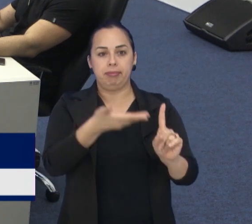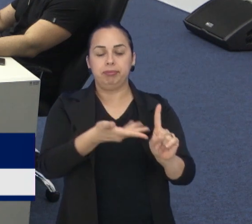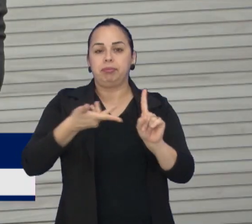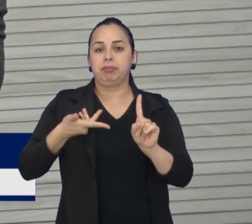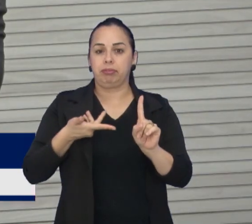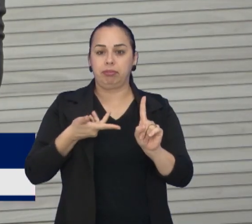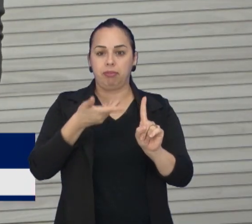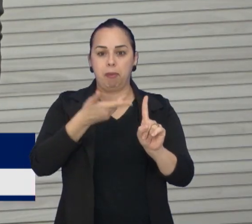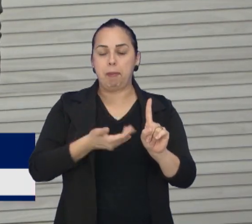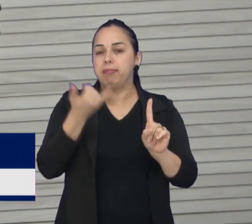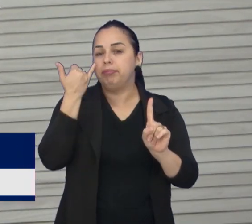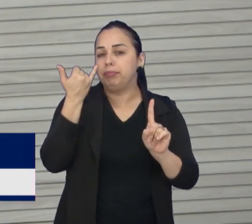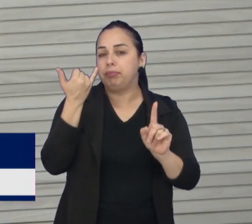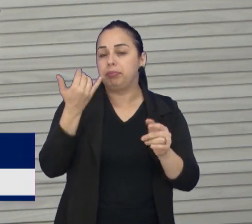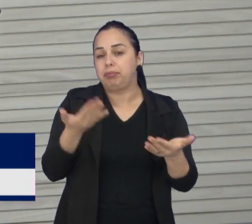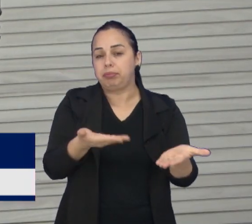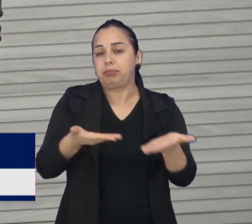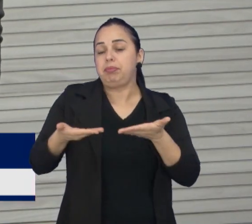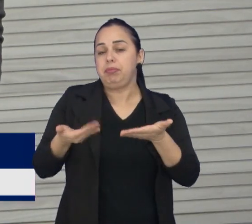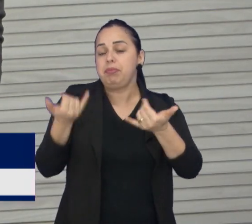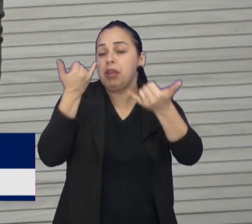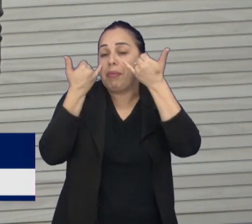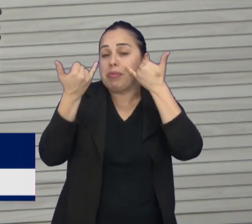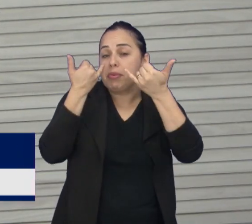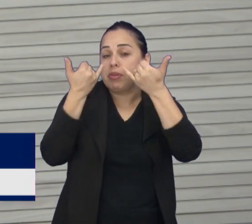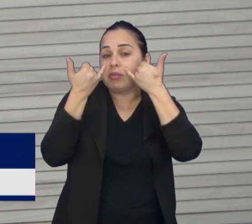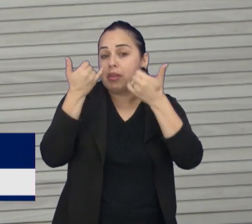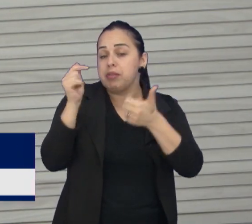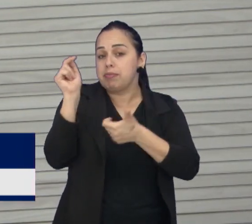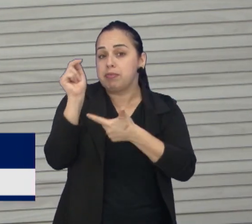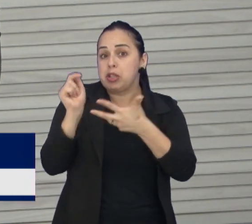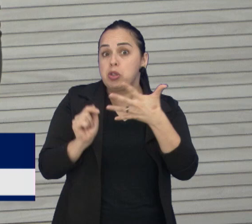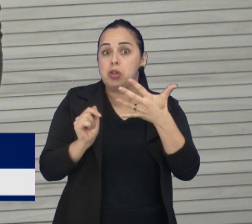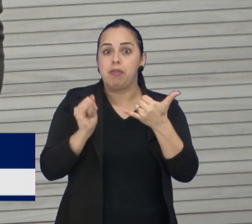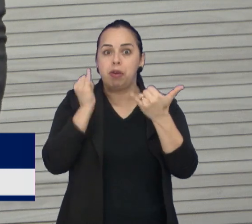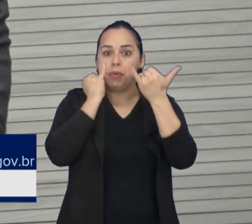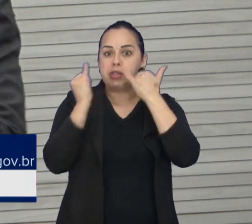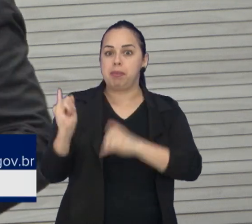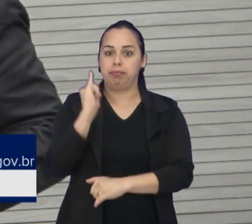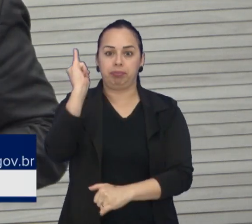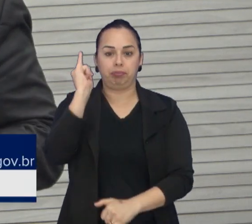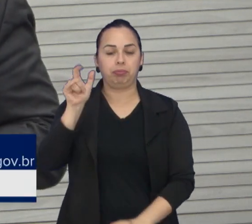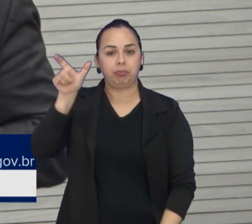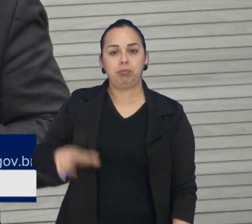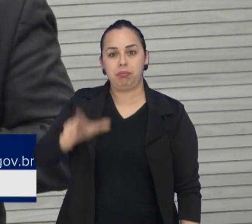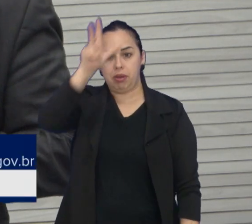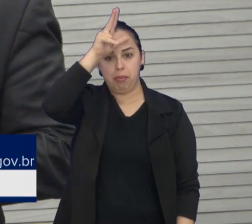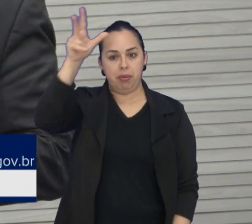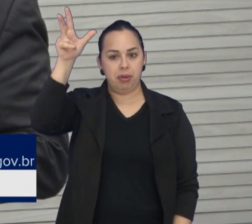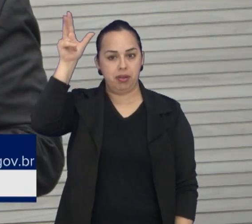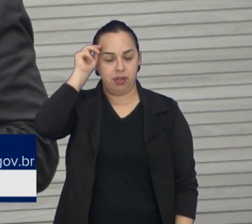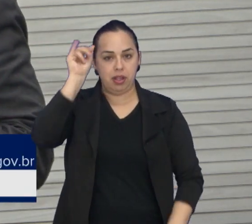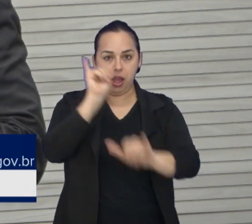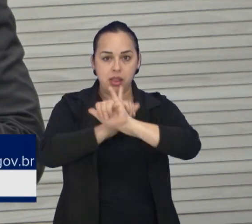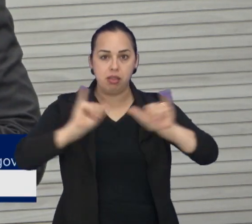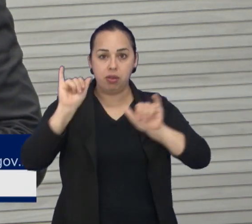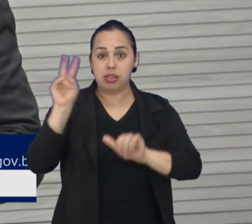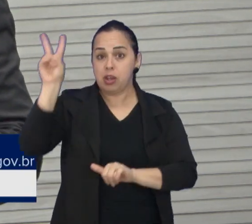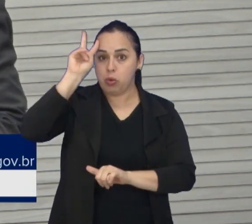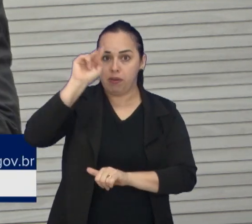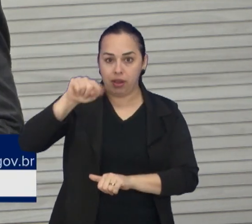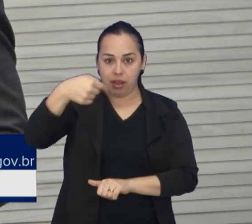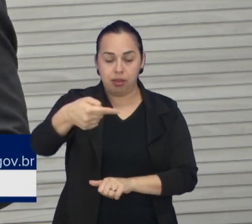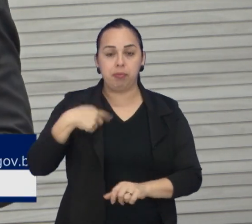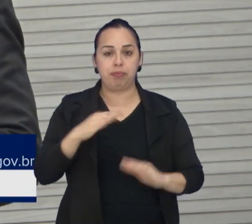uma notícia mais do que importante para a nossa cidade. O prefeito anunciou que na próxima segunda-feira